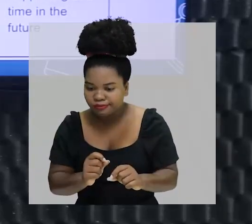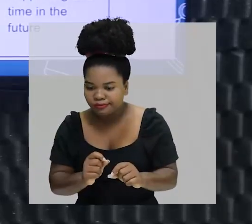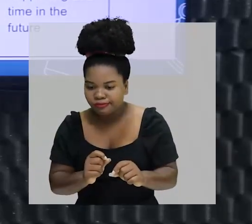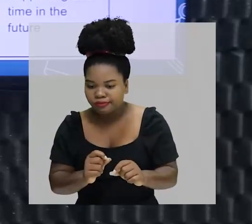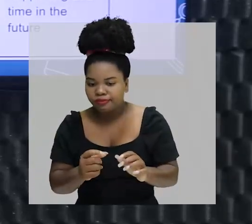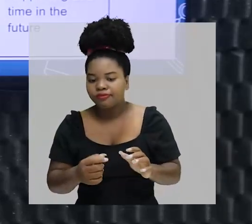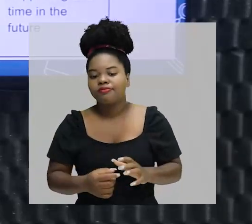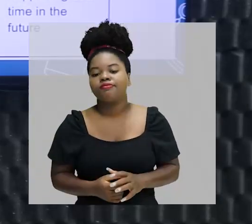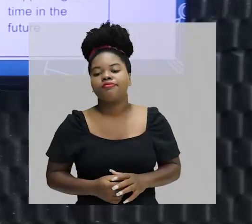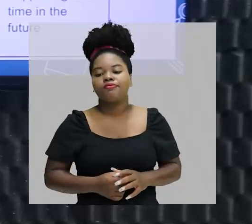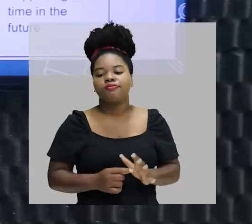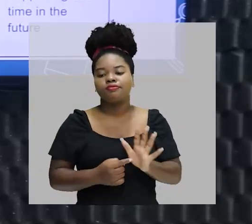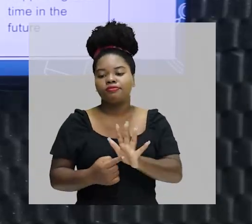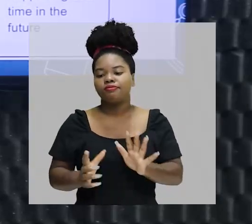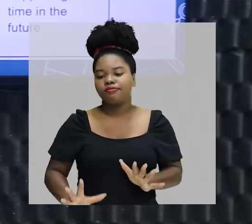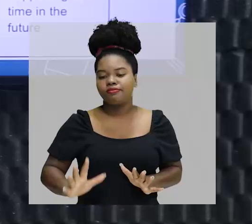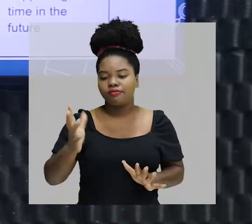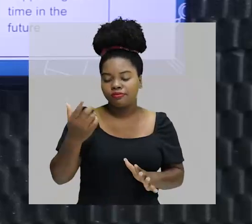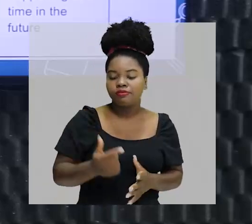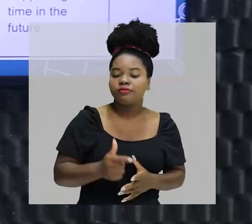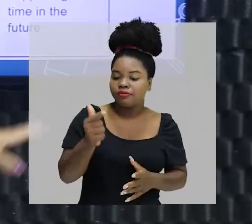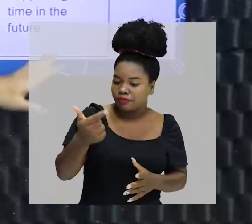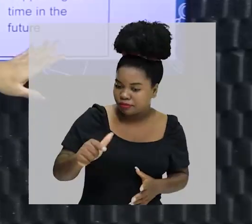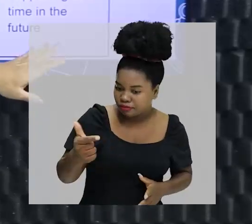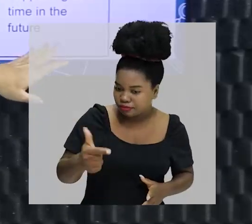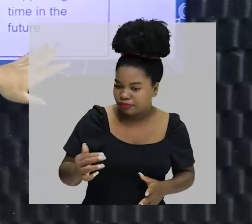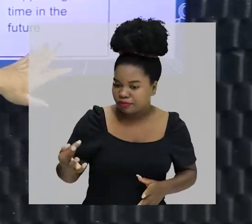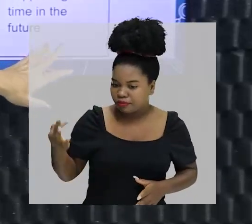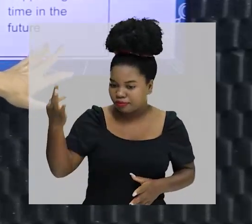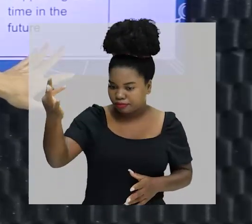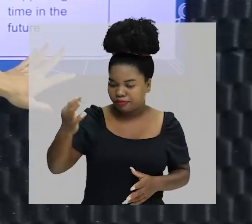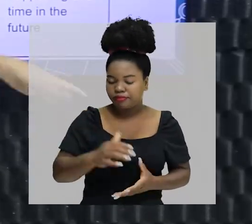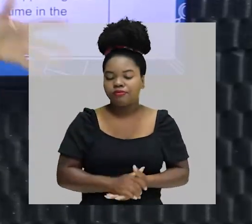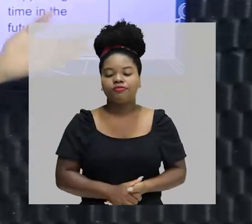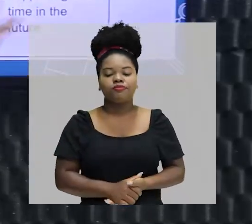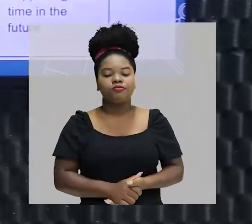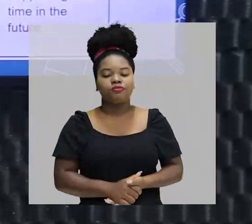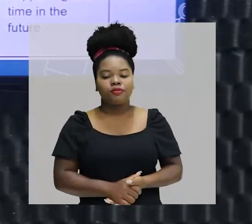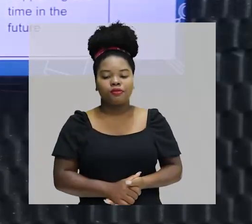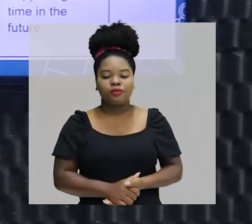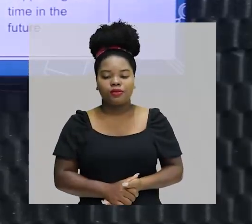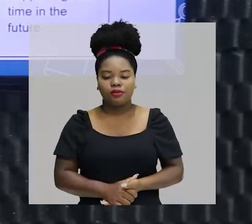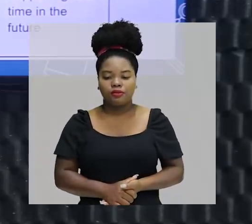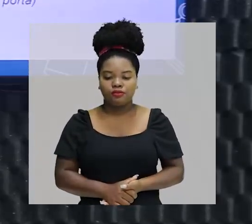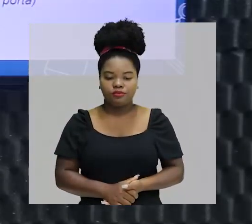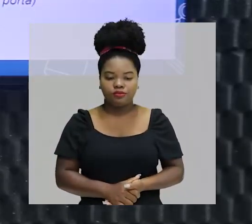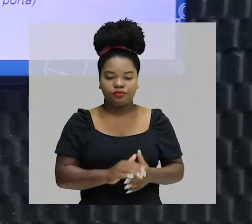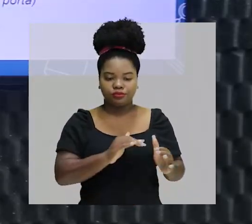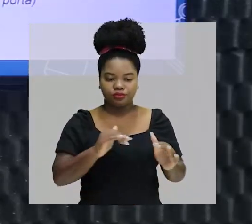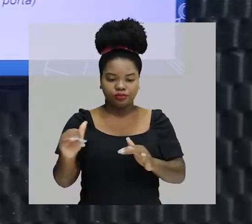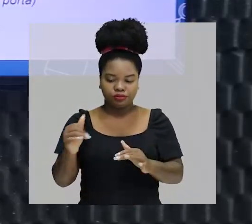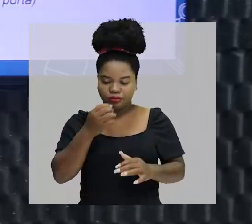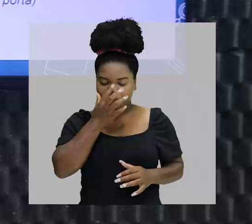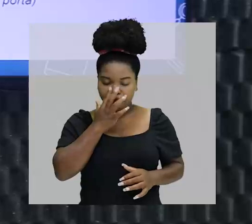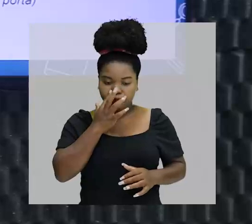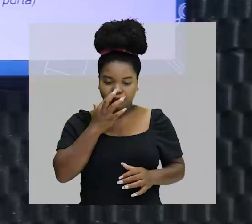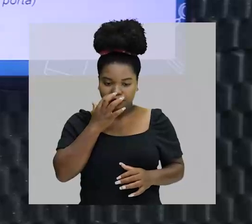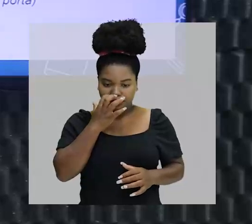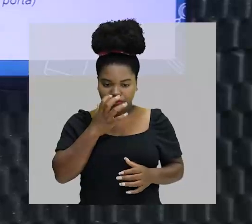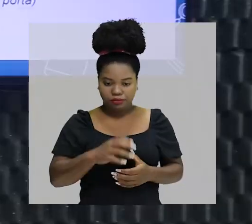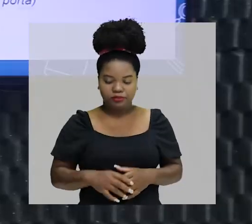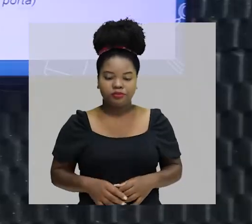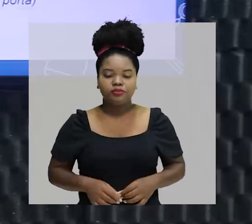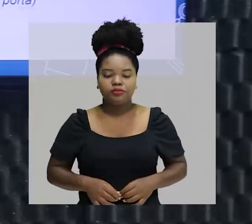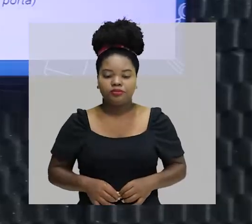que estará em progresso, estará em andamento no tempo futuro, ou em uma indicação temporal que ainda